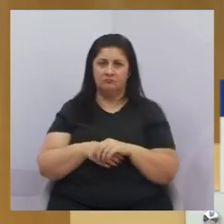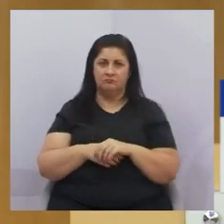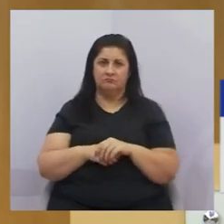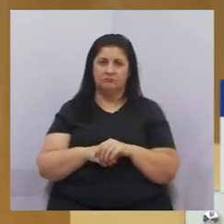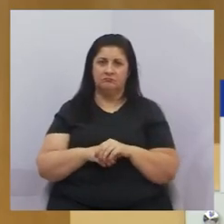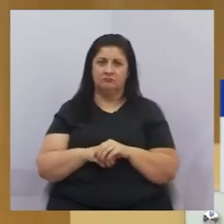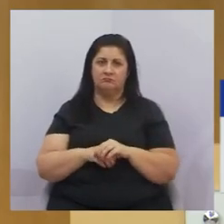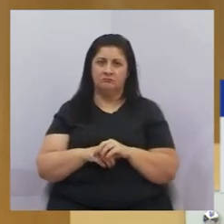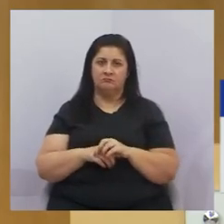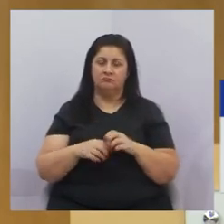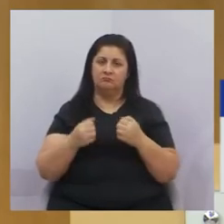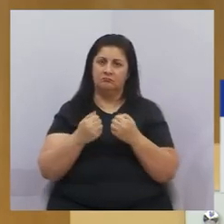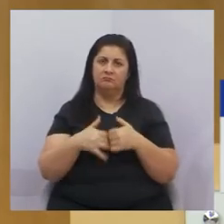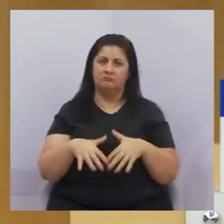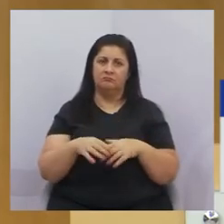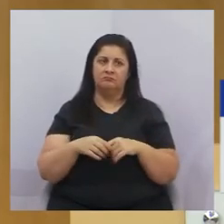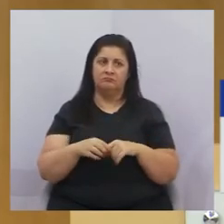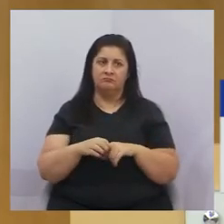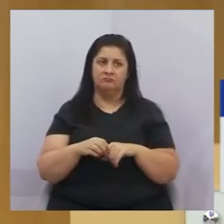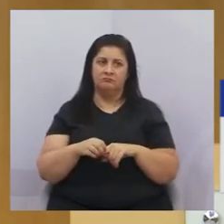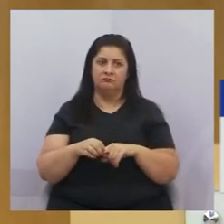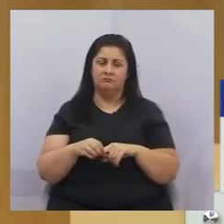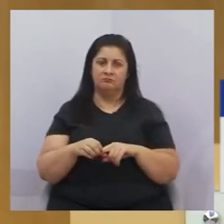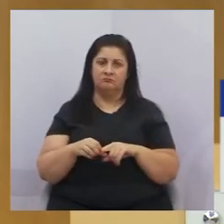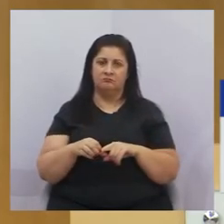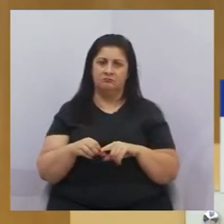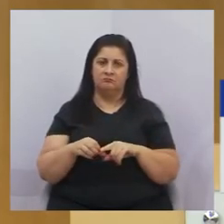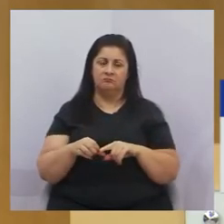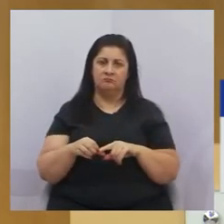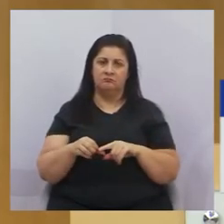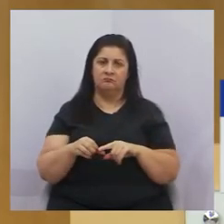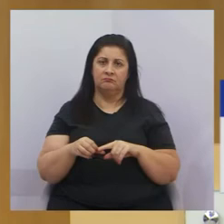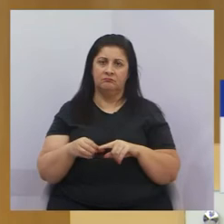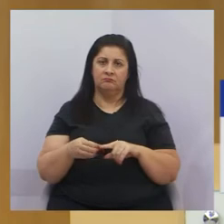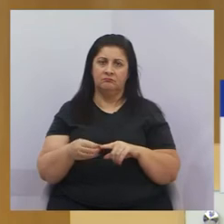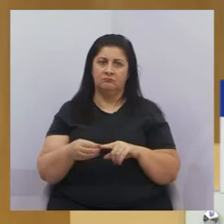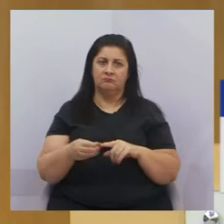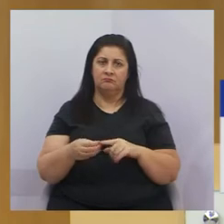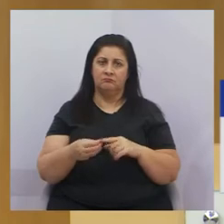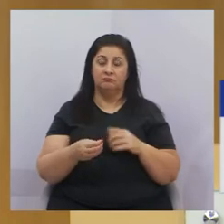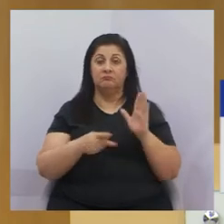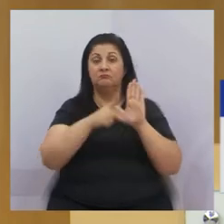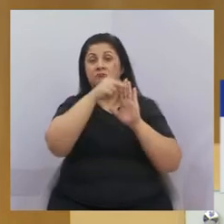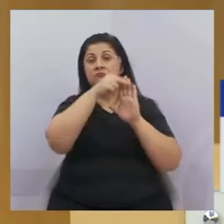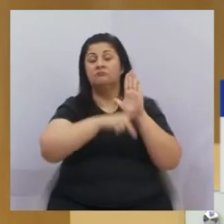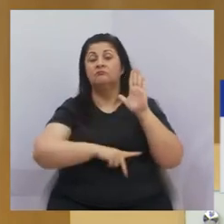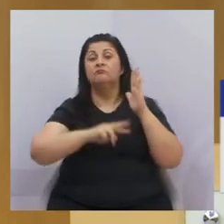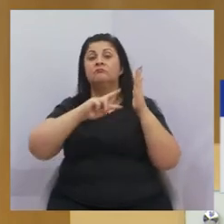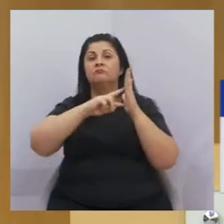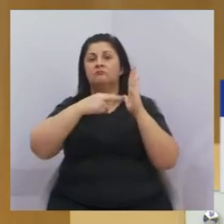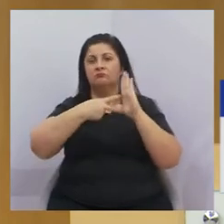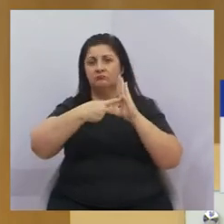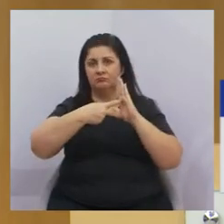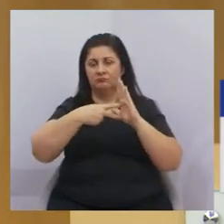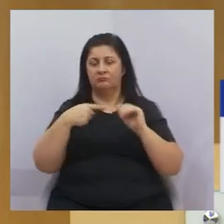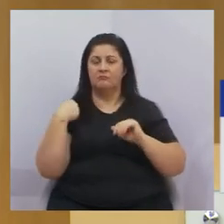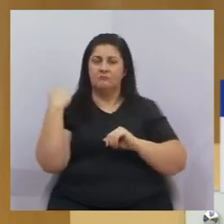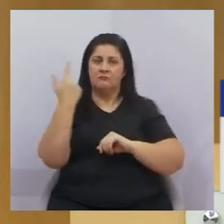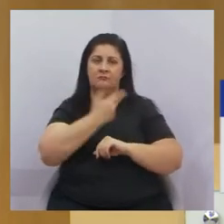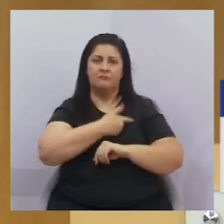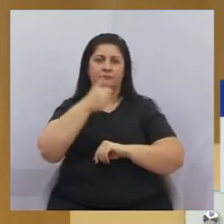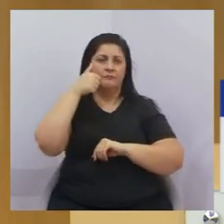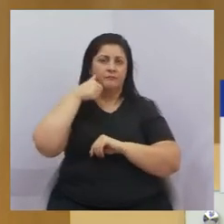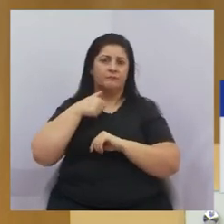assim, o que eu quero dizer aqui não é nem sobre isso. É sobre o que este projeto significa para nós,